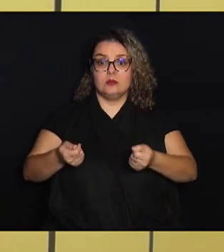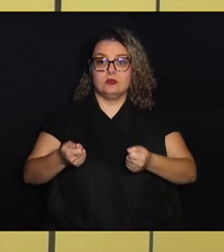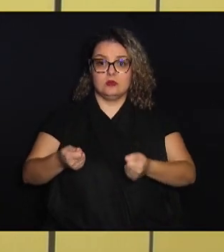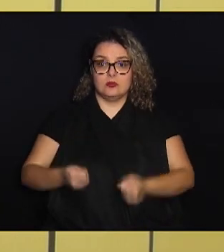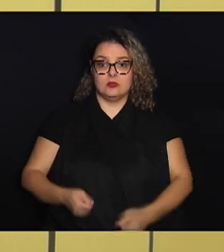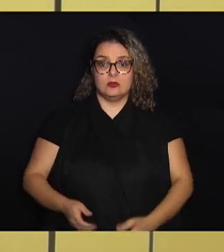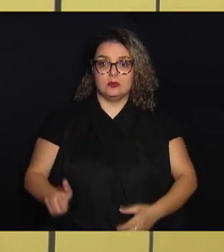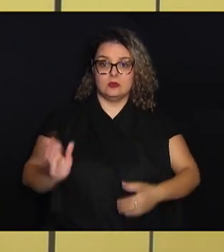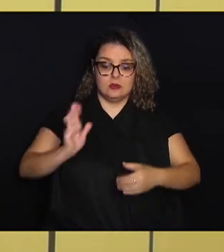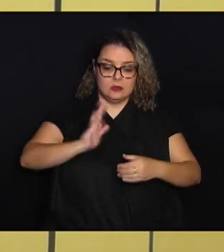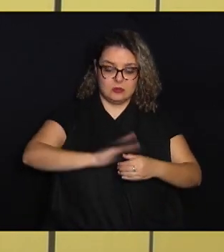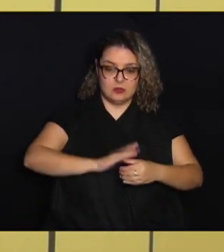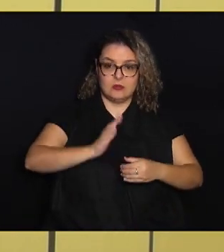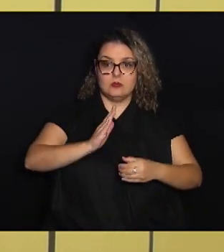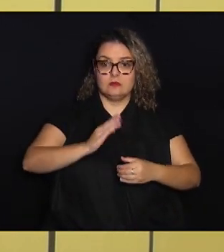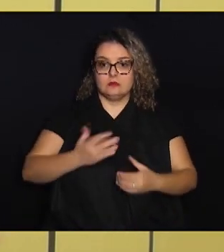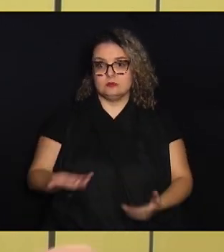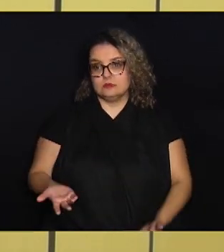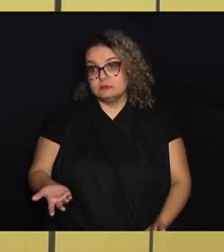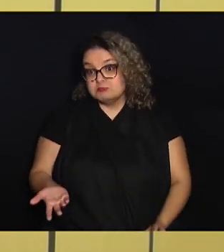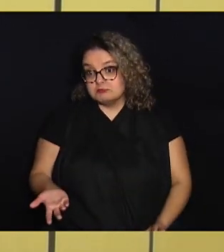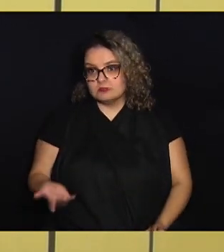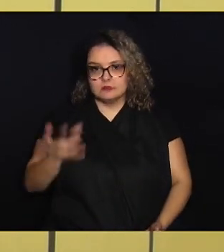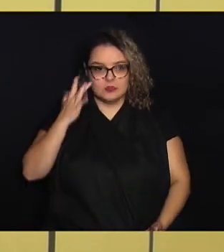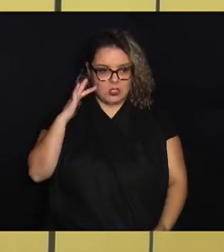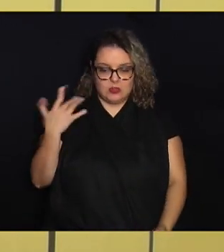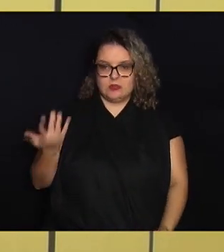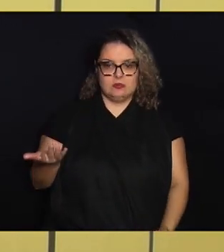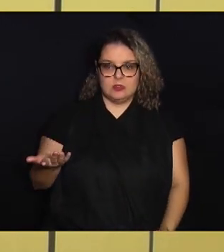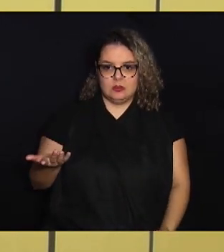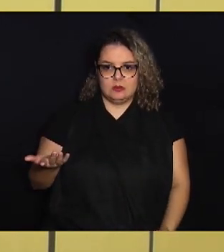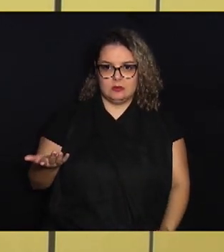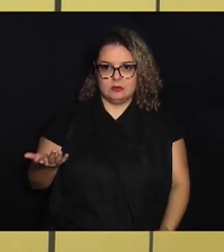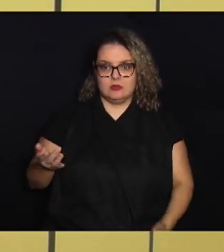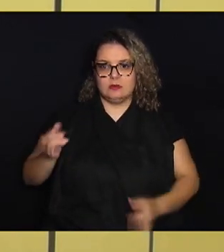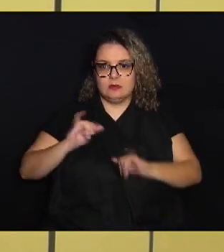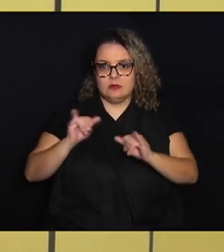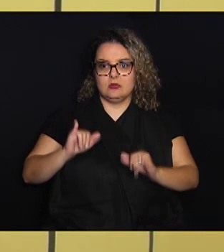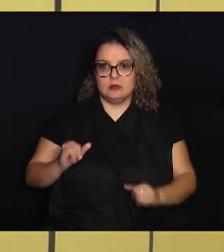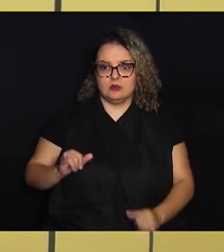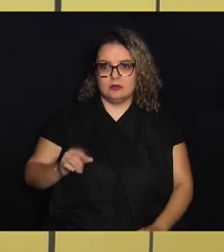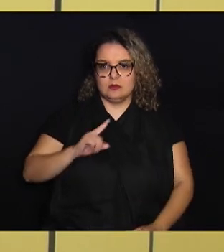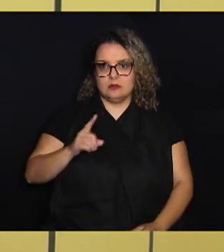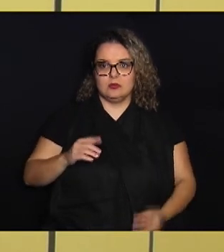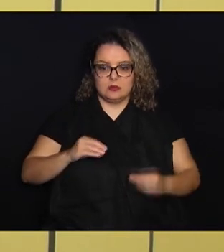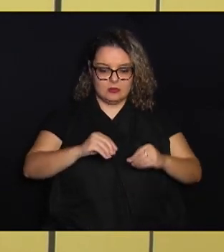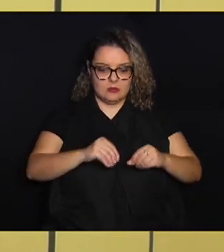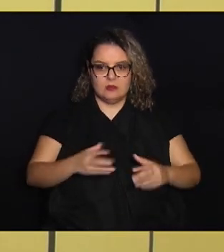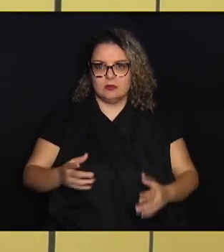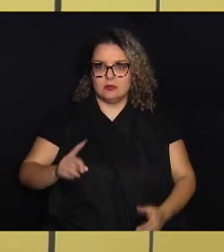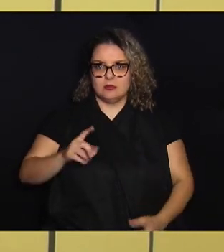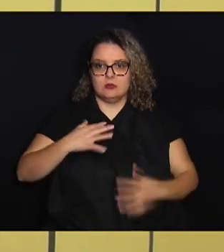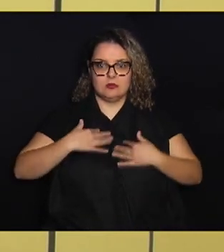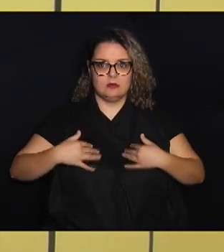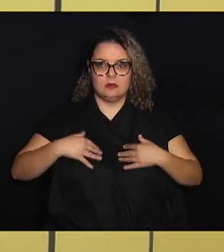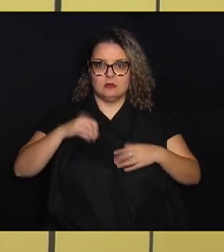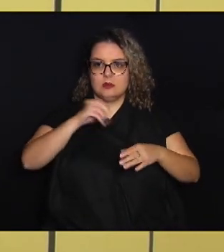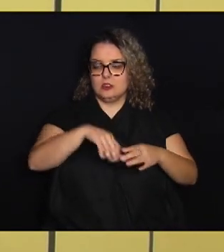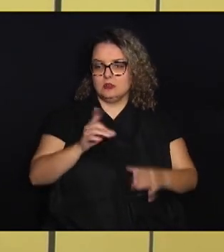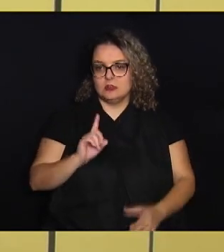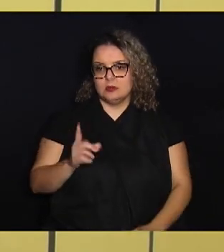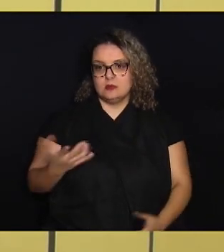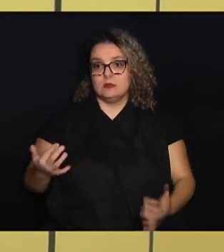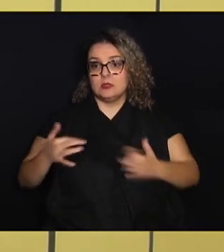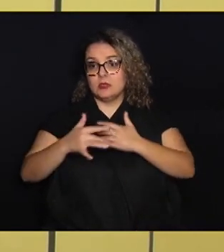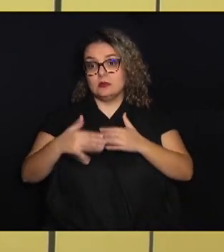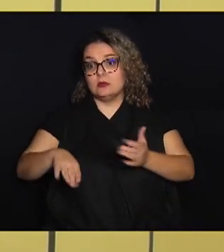vaso sanitário. As pessoas não sabiam, e ainda diziam no anúncio assim: não jogue terra, não jogue panos, porque a